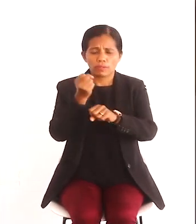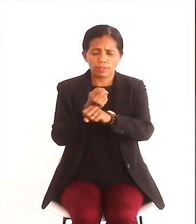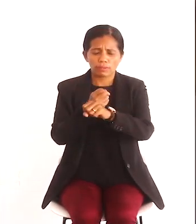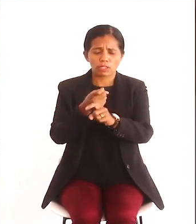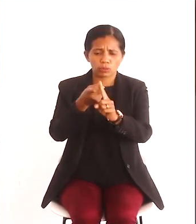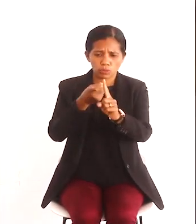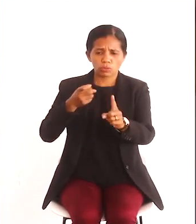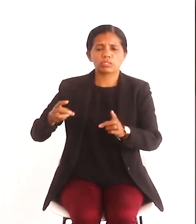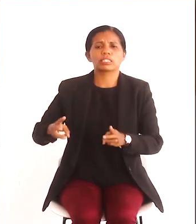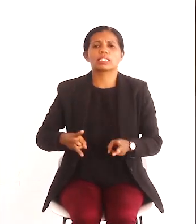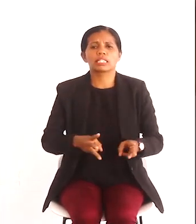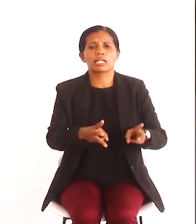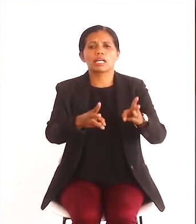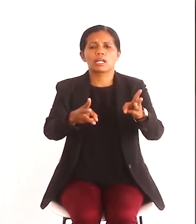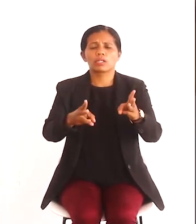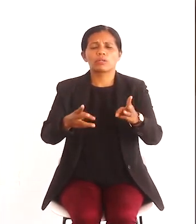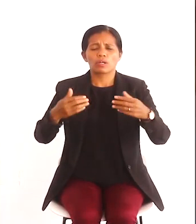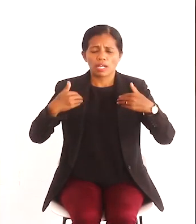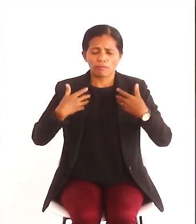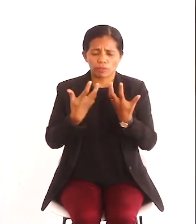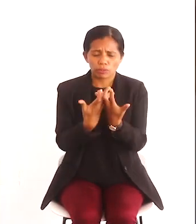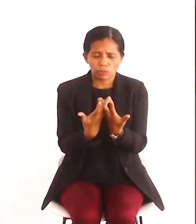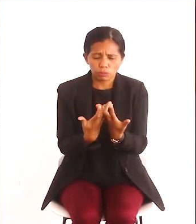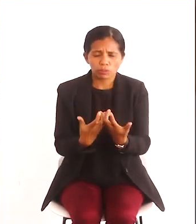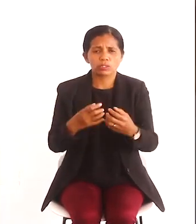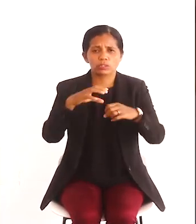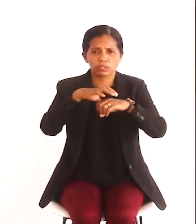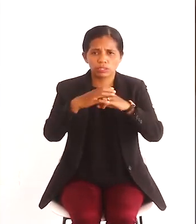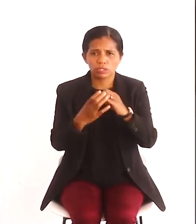caminhos e ervas do chão, calai.